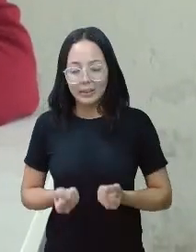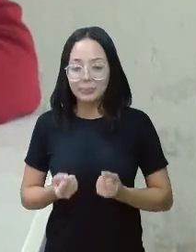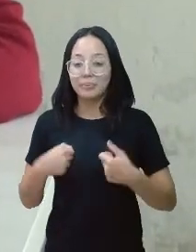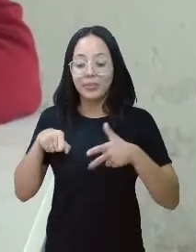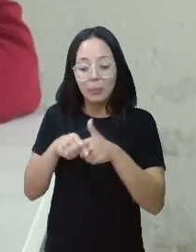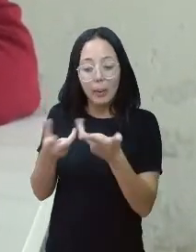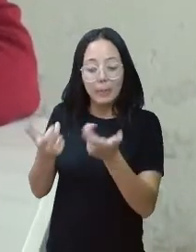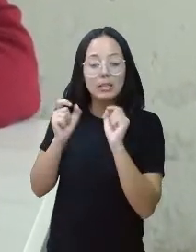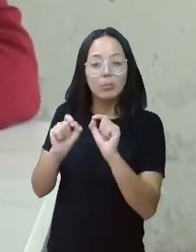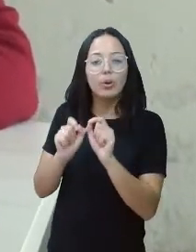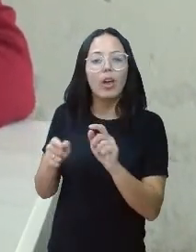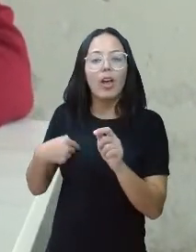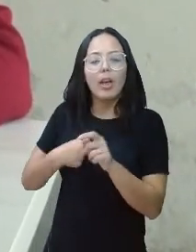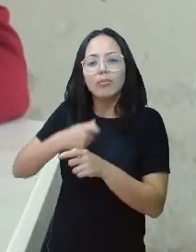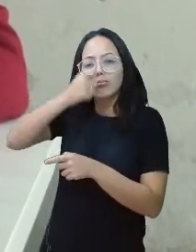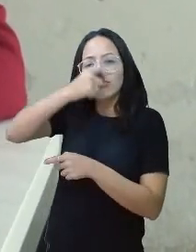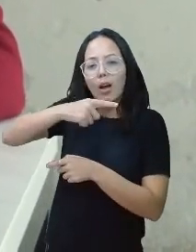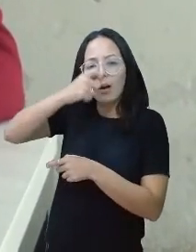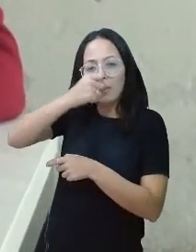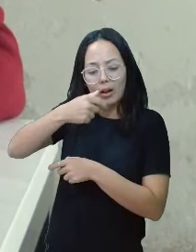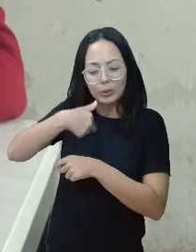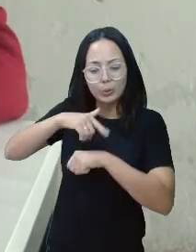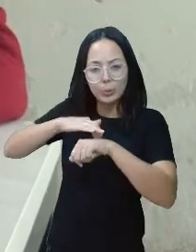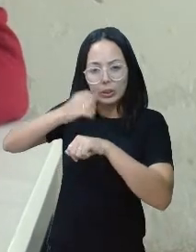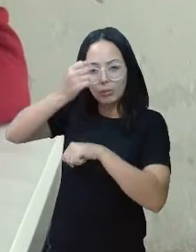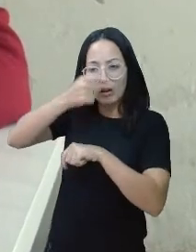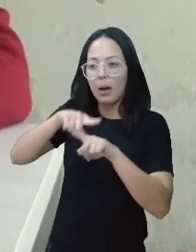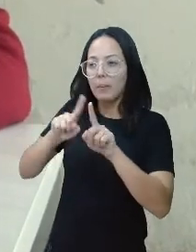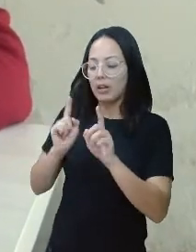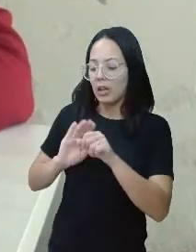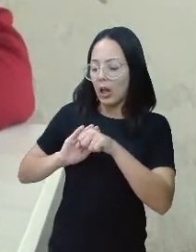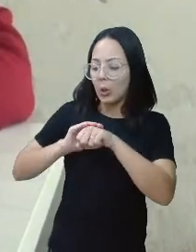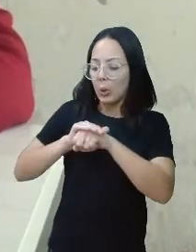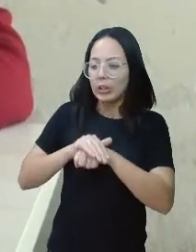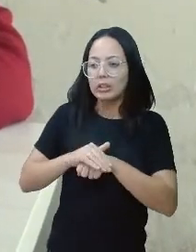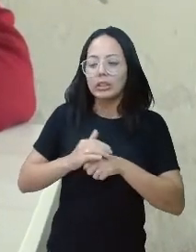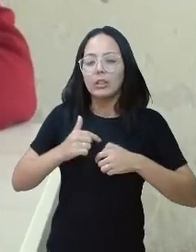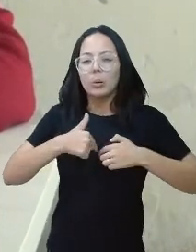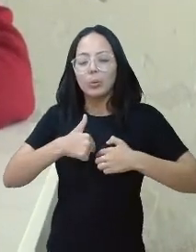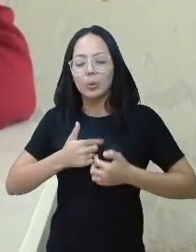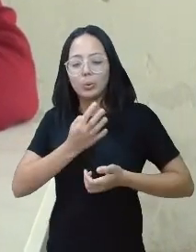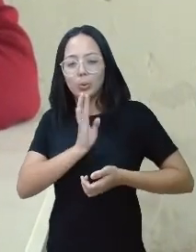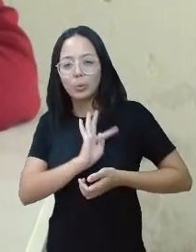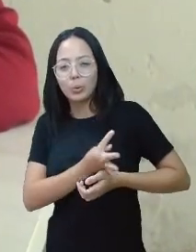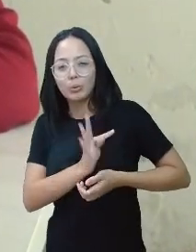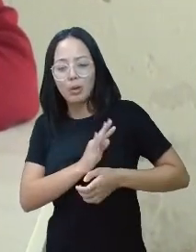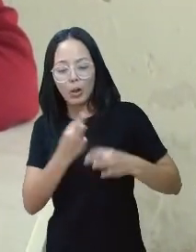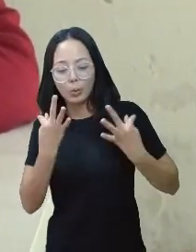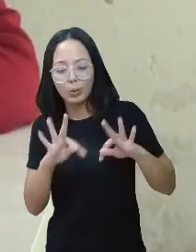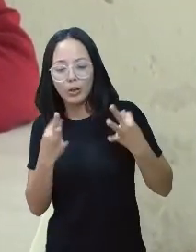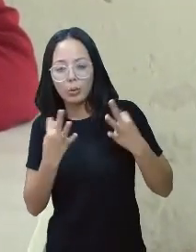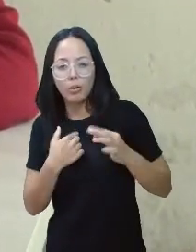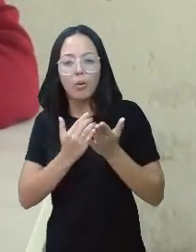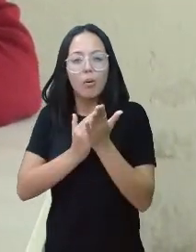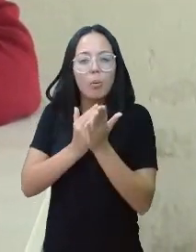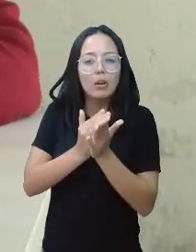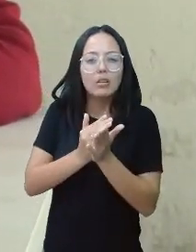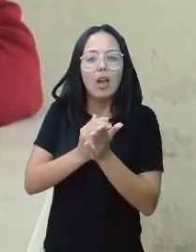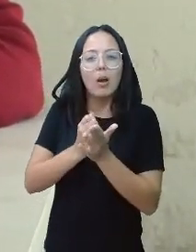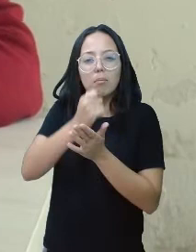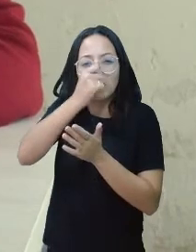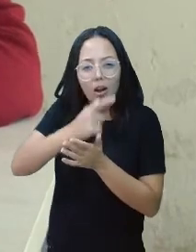Percebi que estava resfriada. À noite o peito doía-me. Comecei a tossir.